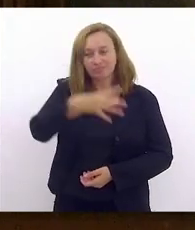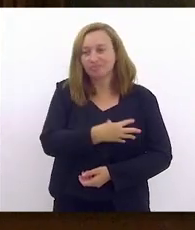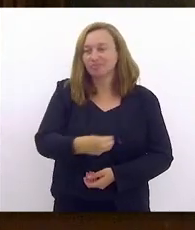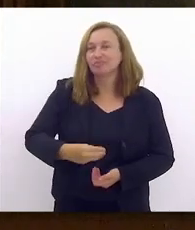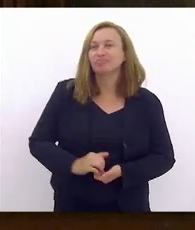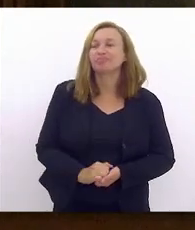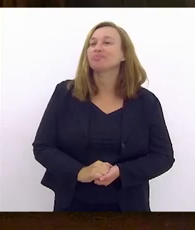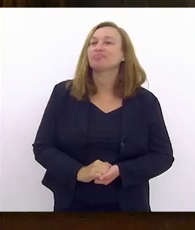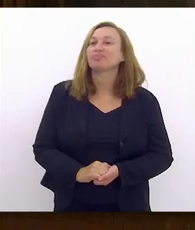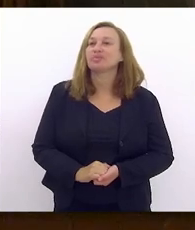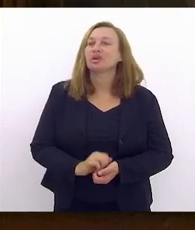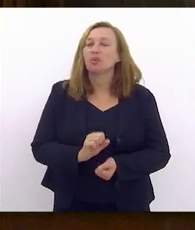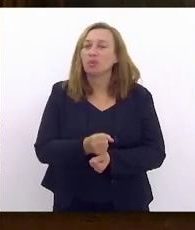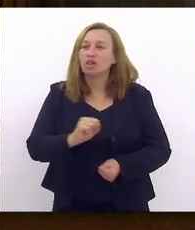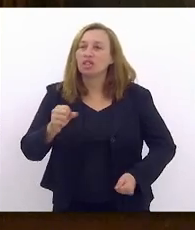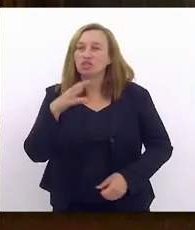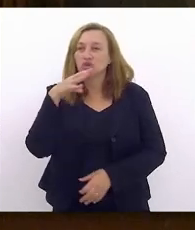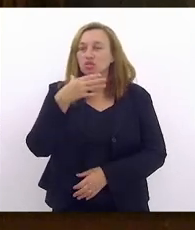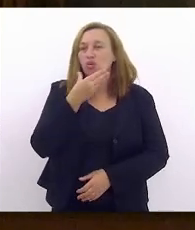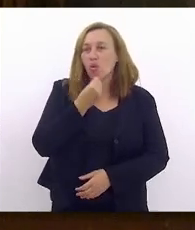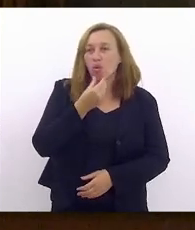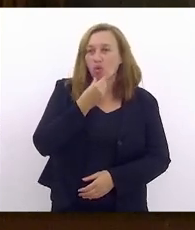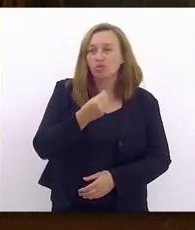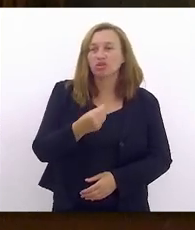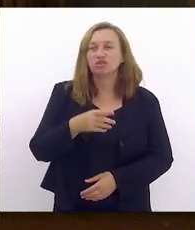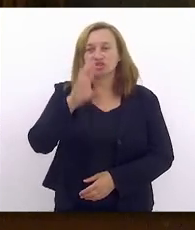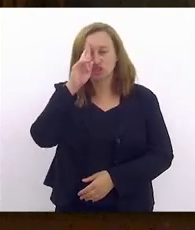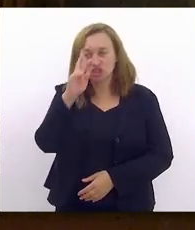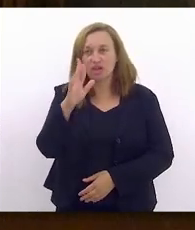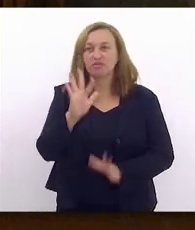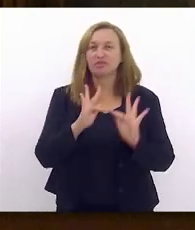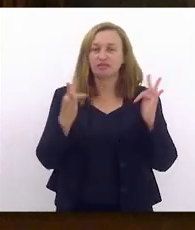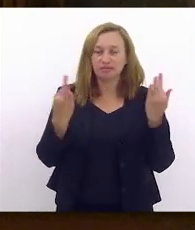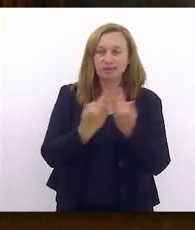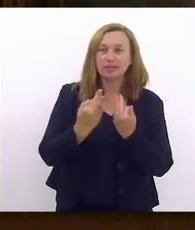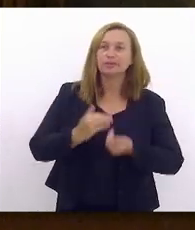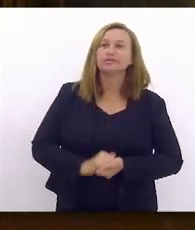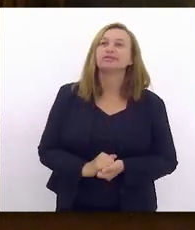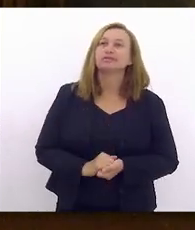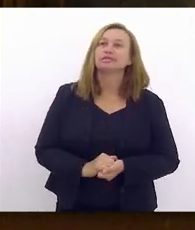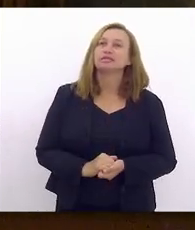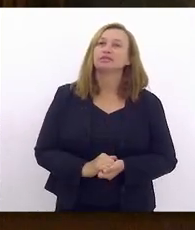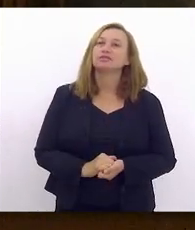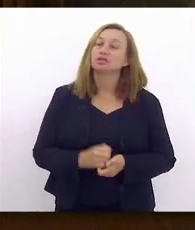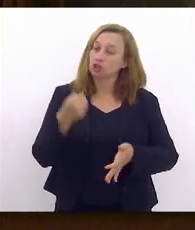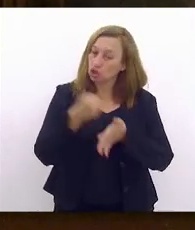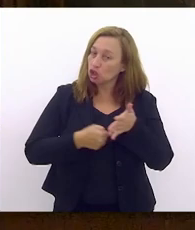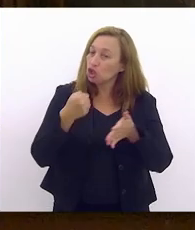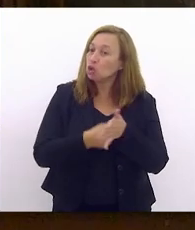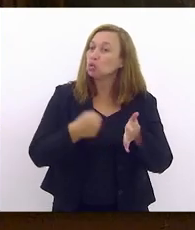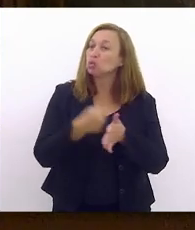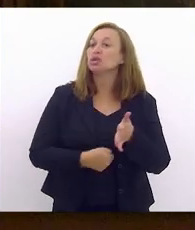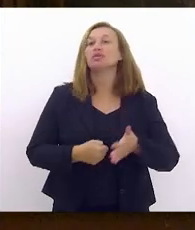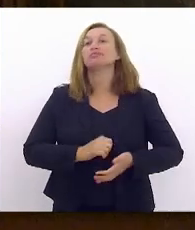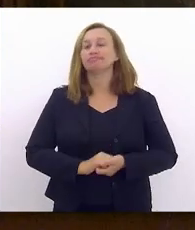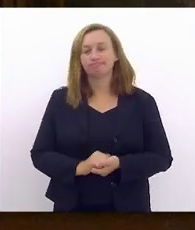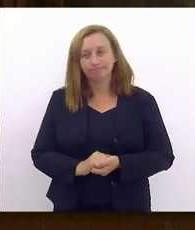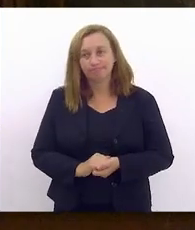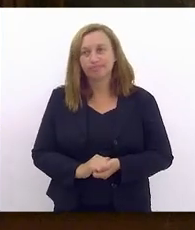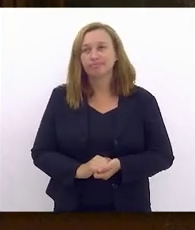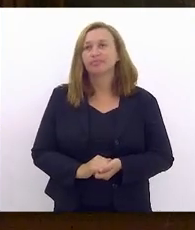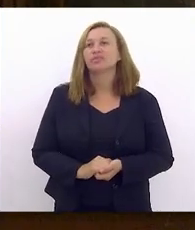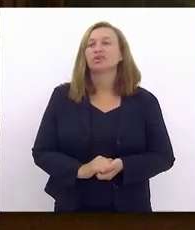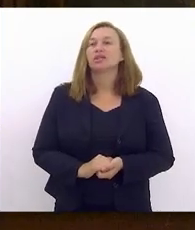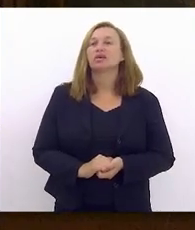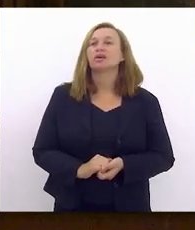um grande homem de família, um grande chefe de família, e que briga demais, como eu falei anteriormente, briga demais pelas escolas de